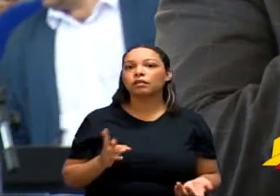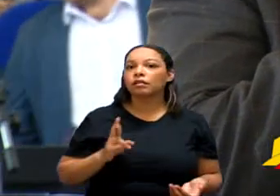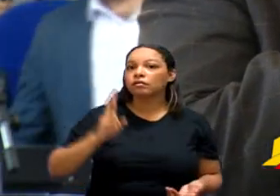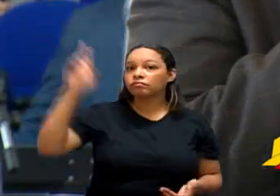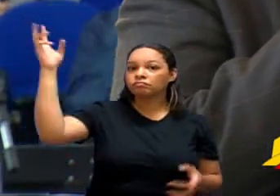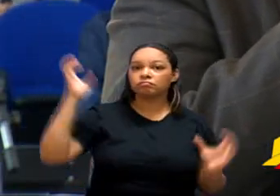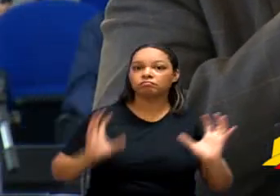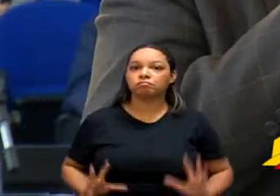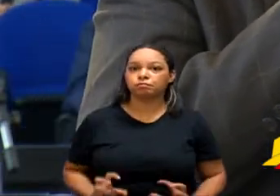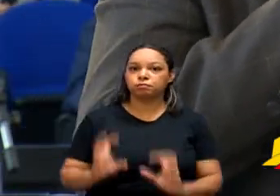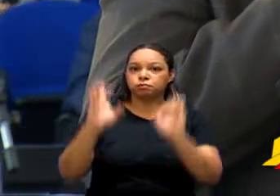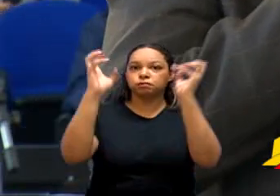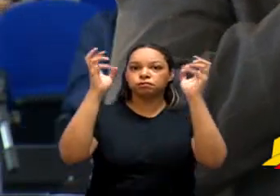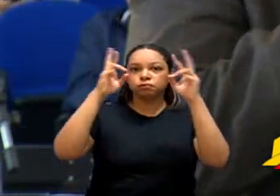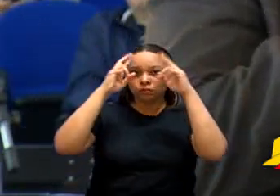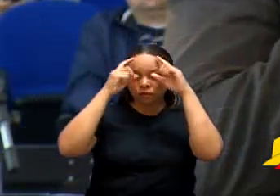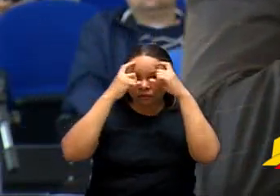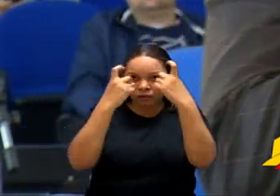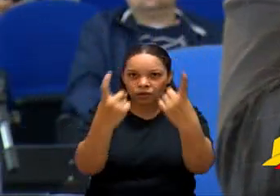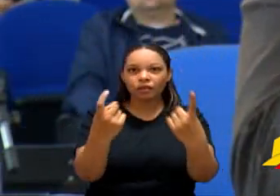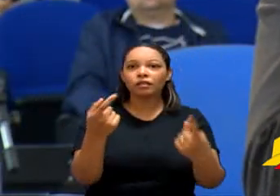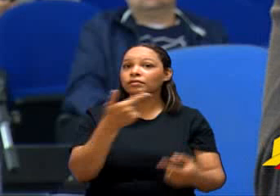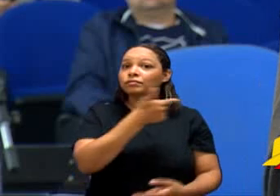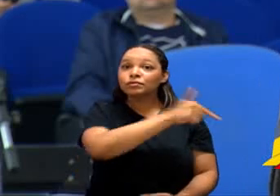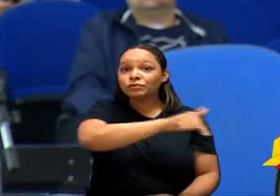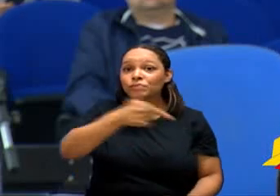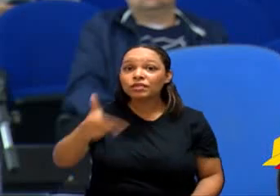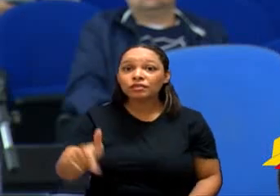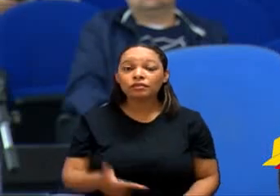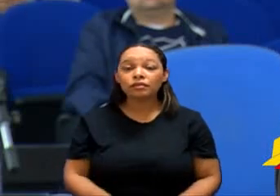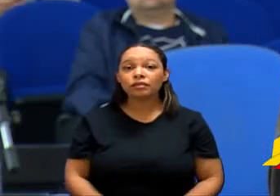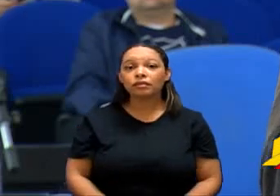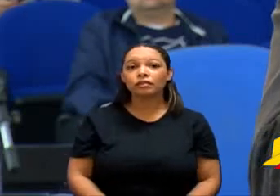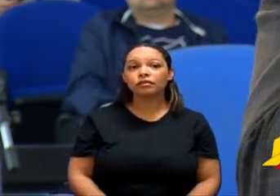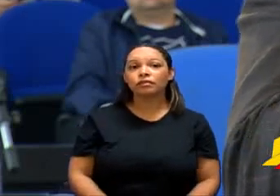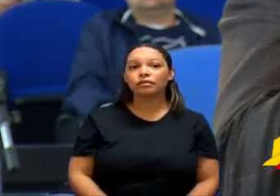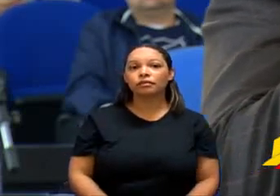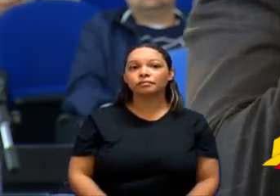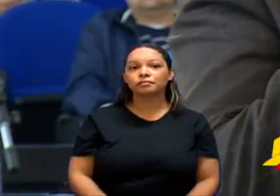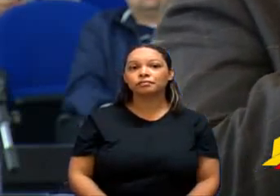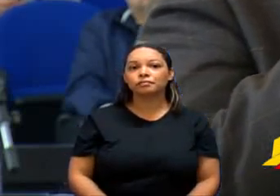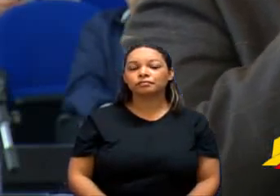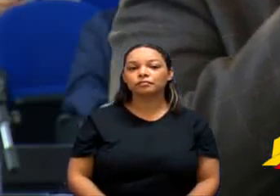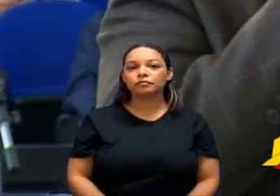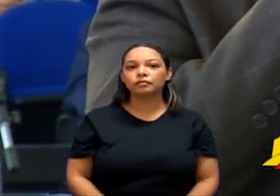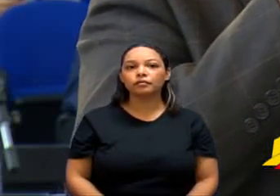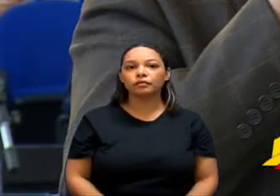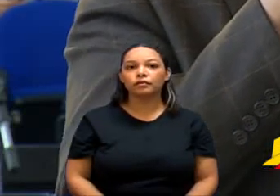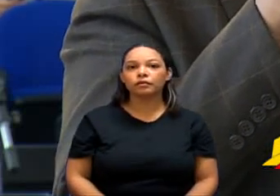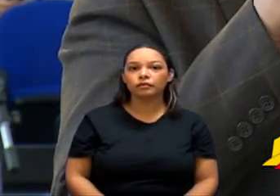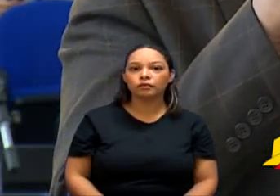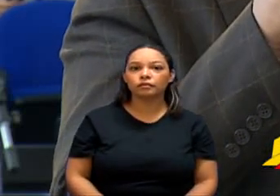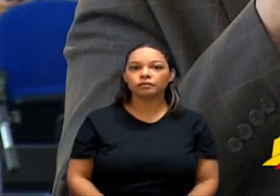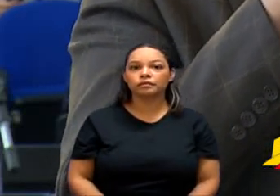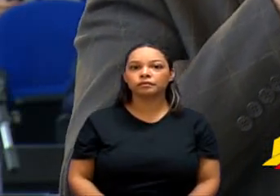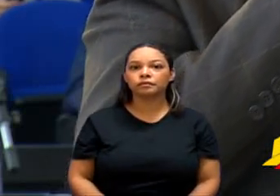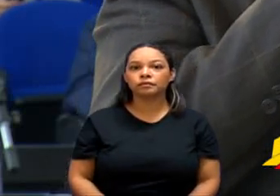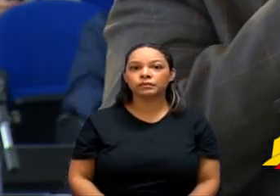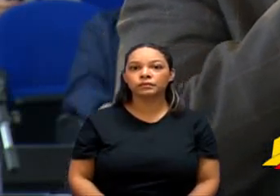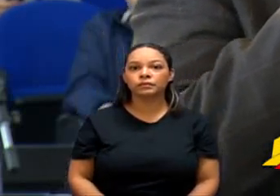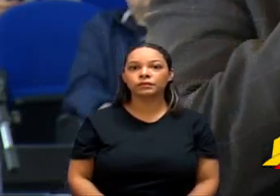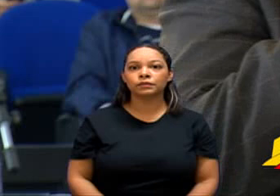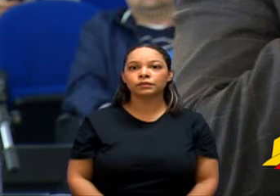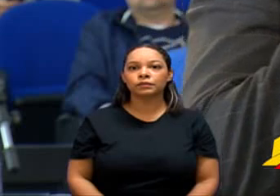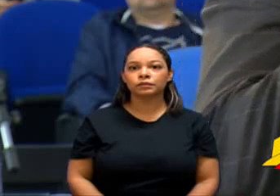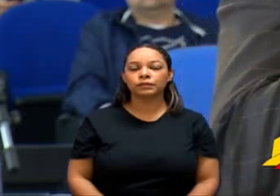Alessandra, e mostrar que tudo que vier nessa Casa de Leis, para que a gente possa fortalecer o comércio informal,